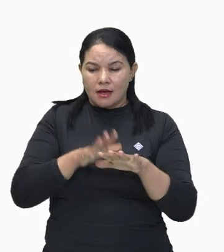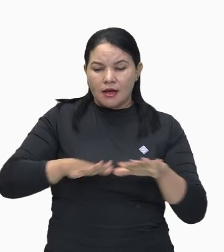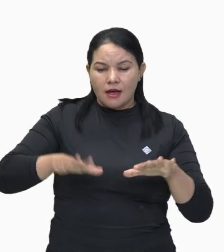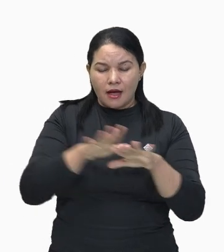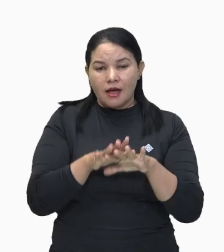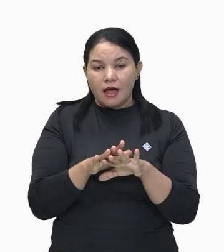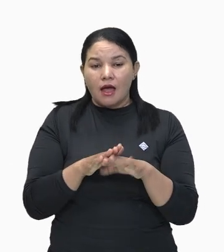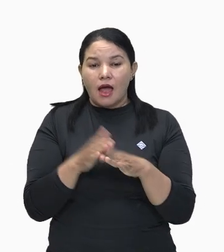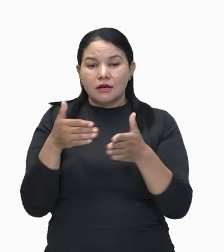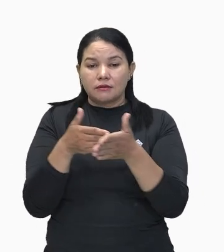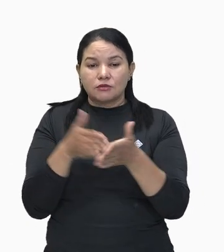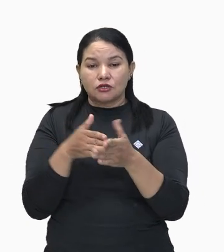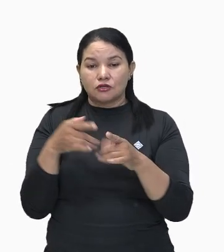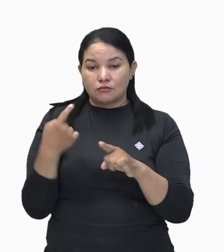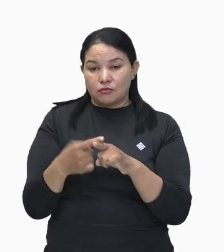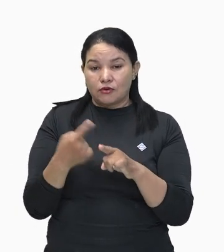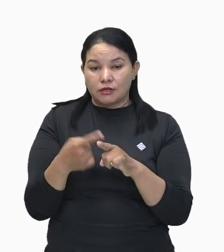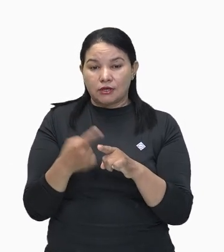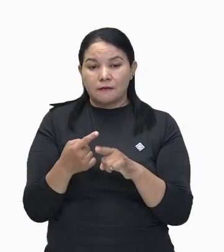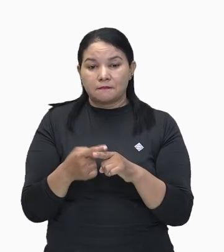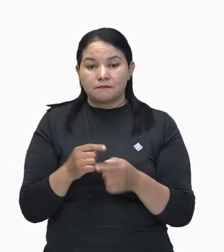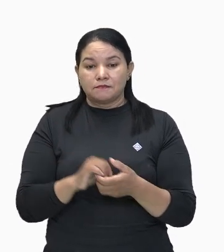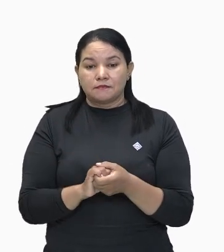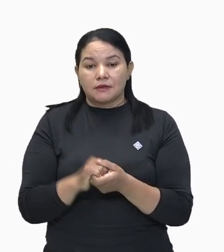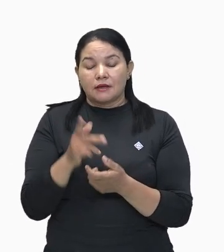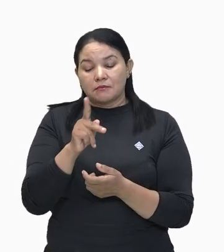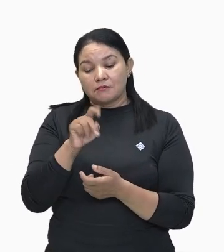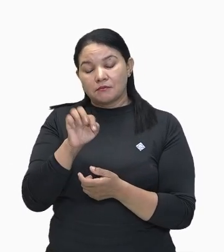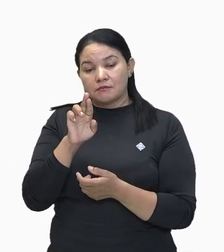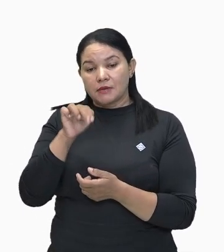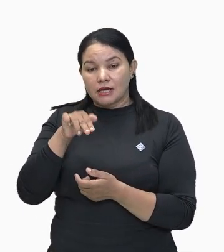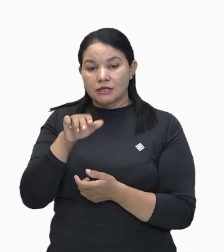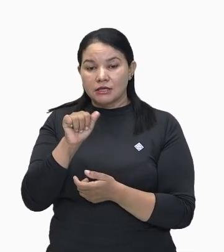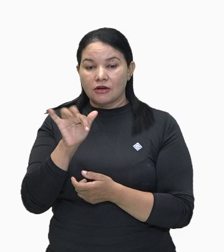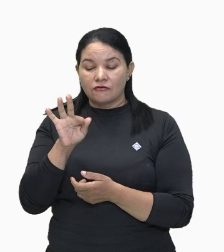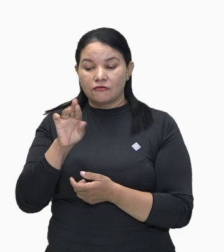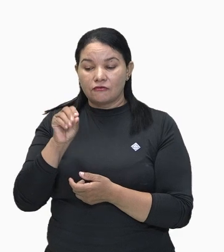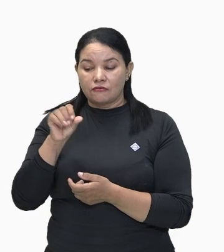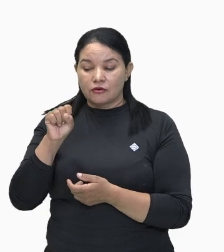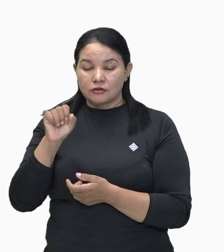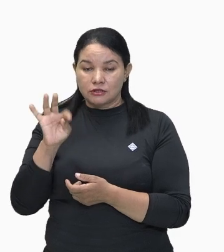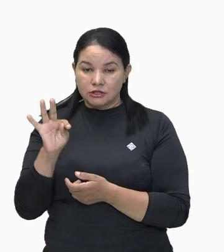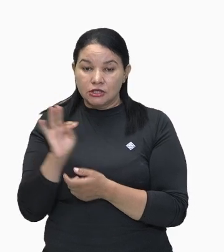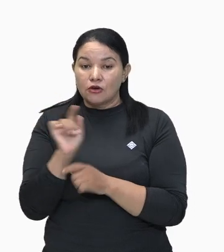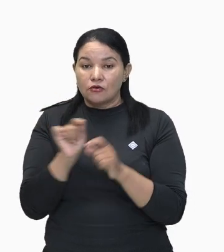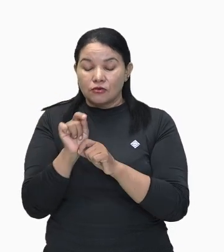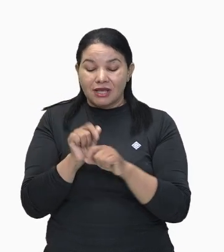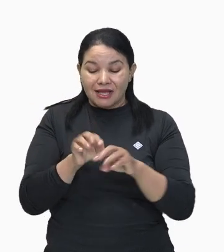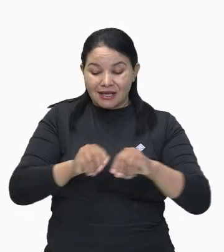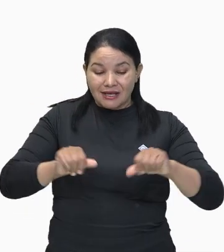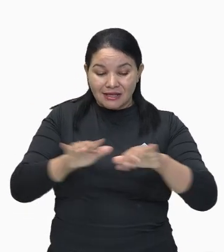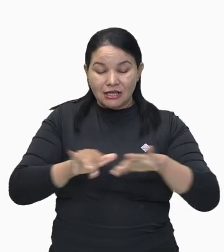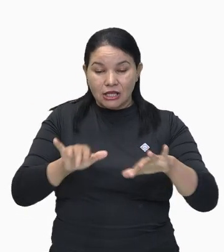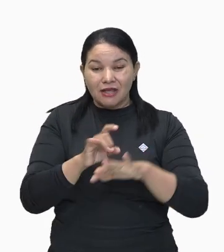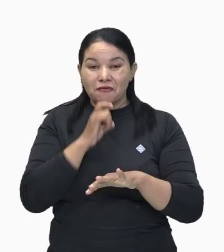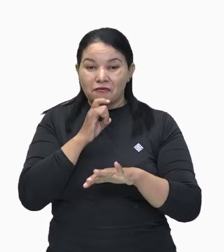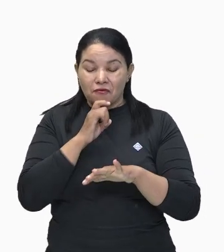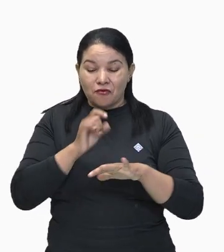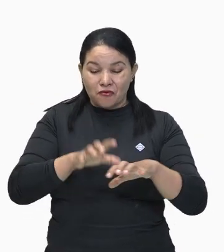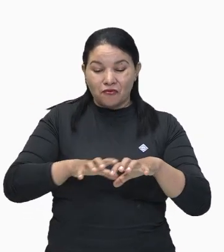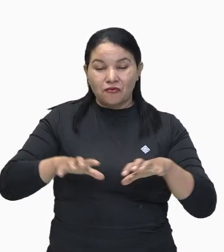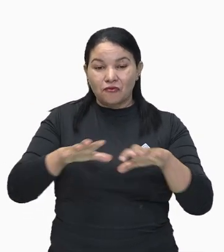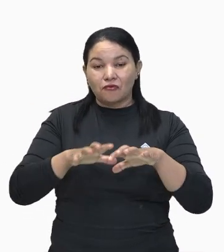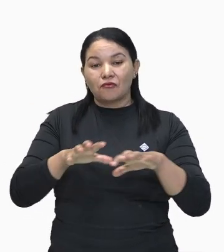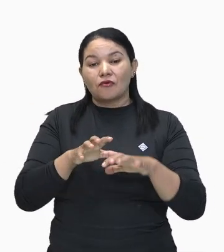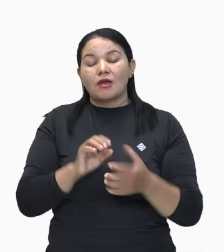causa da presença do permafrost. Permafrost é o solo congelado, então não tem como fazer cultivo naquele